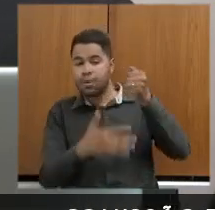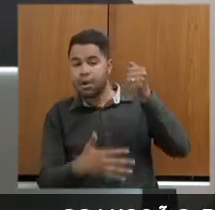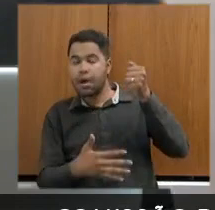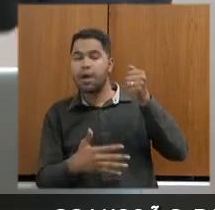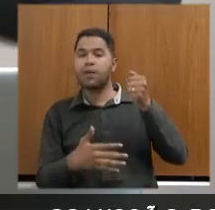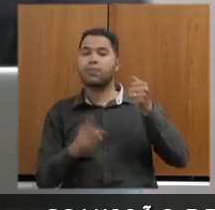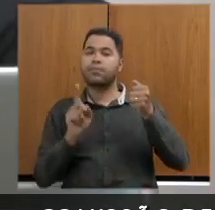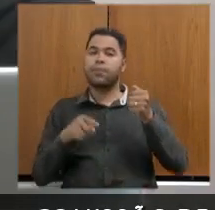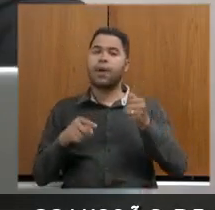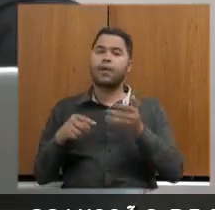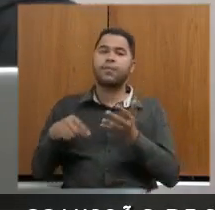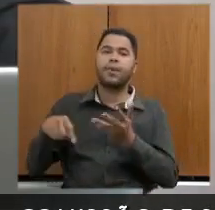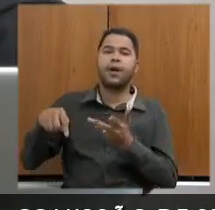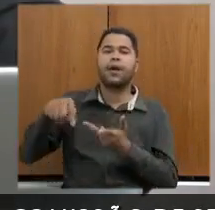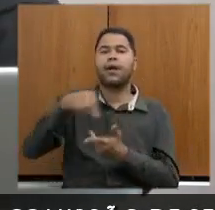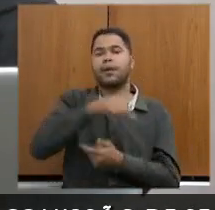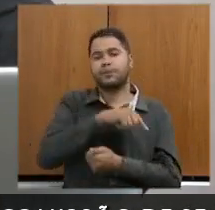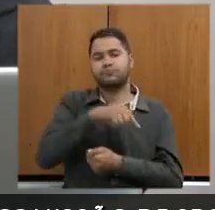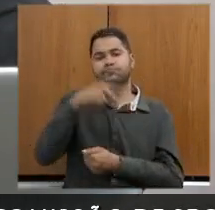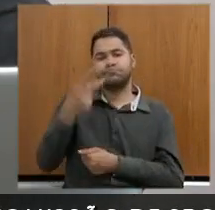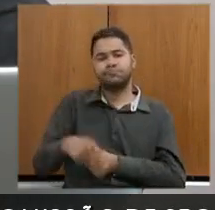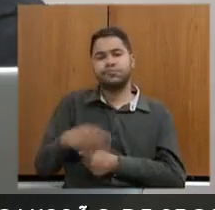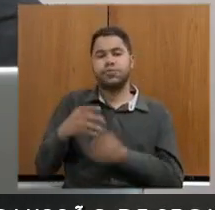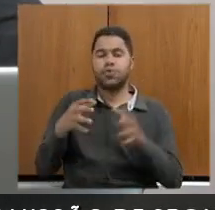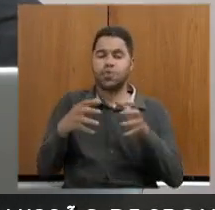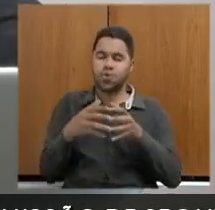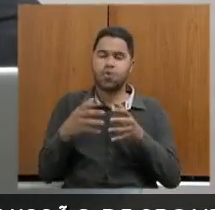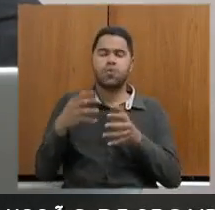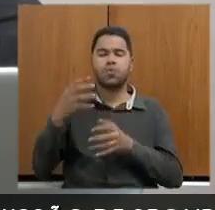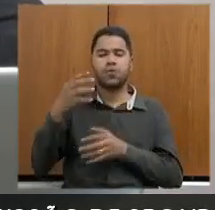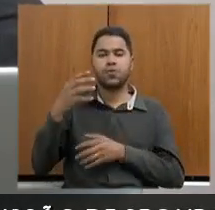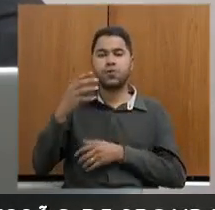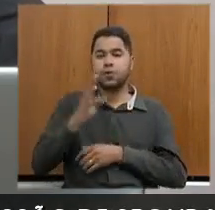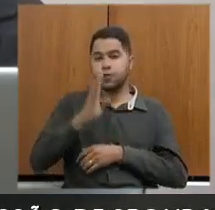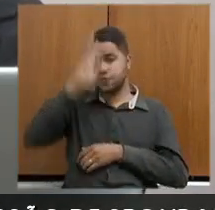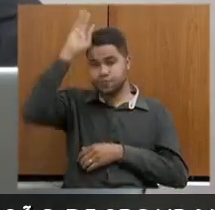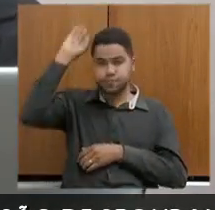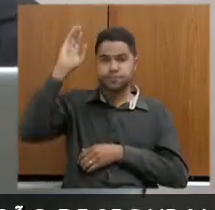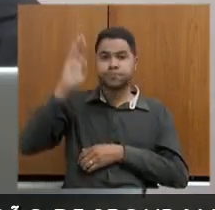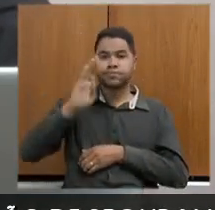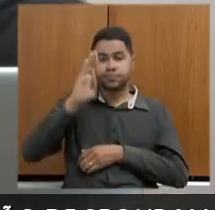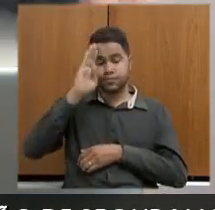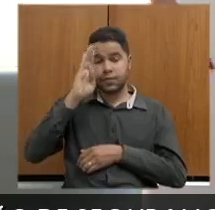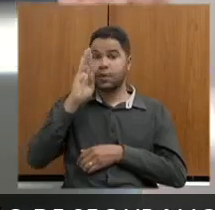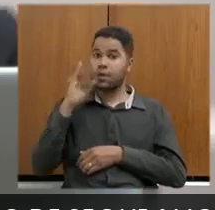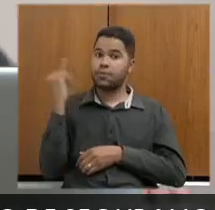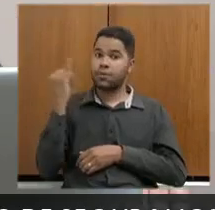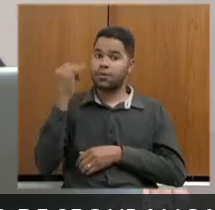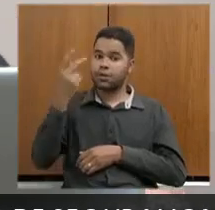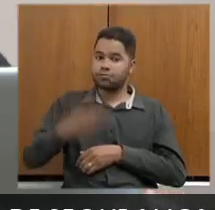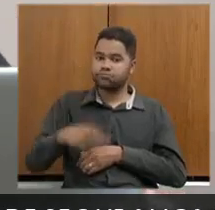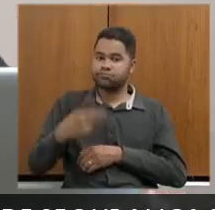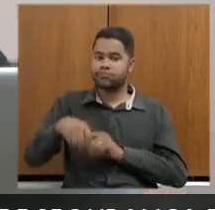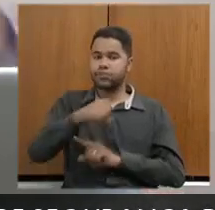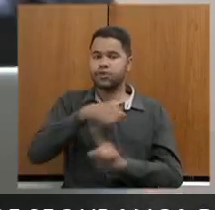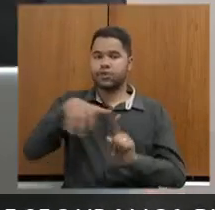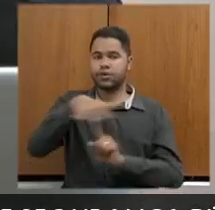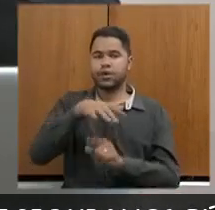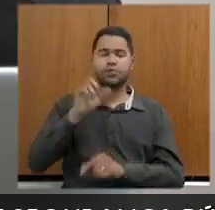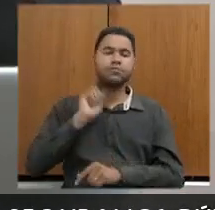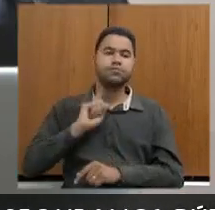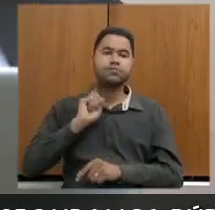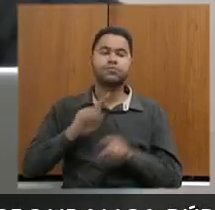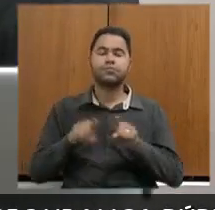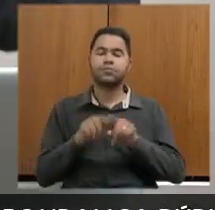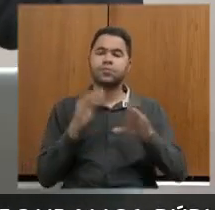diversos pontos das doações do Corpo de Bombeiros Militar televisão importância dessa instituição para a sociedade mineira eu vou